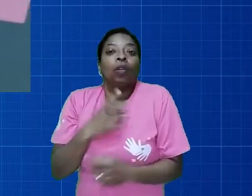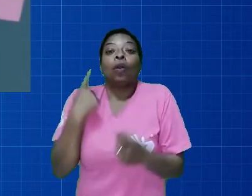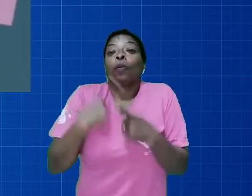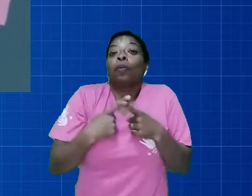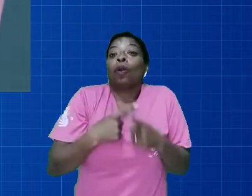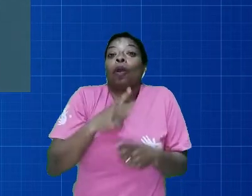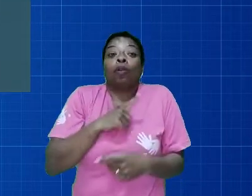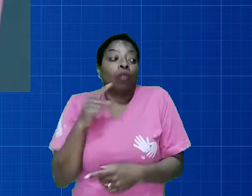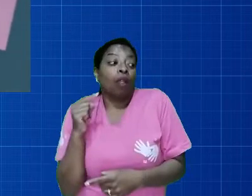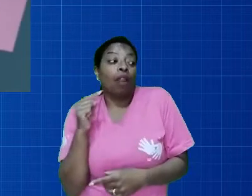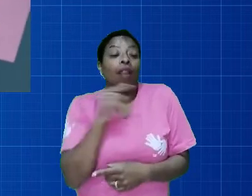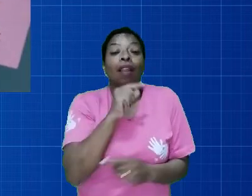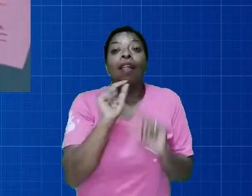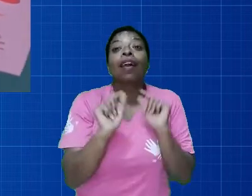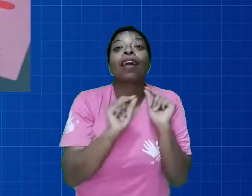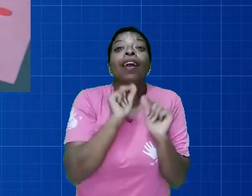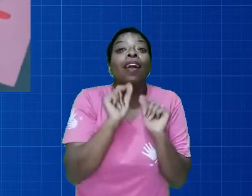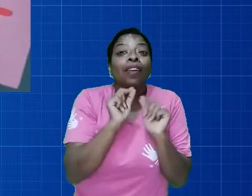da...